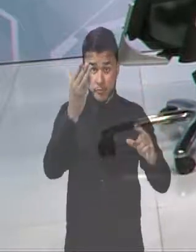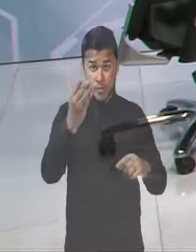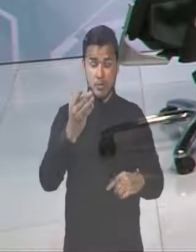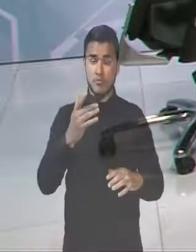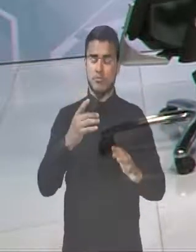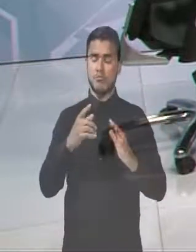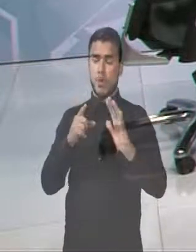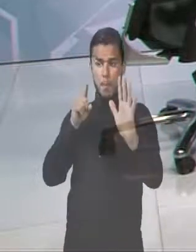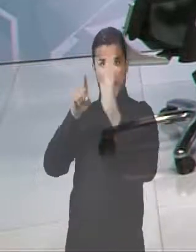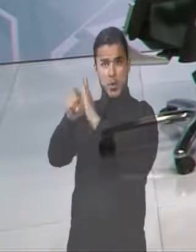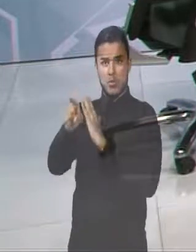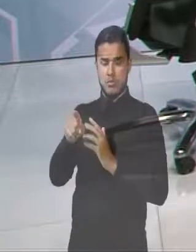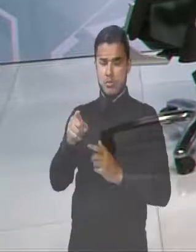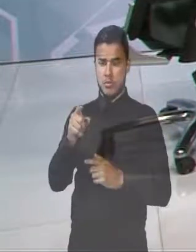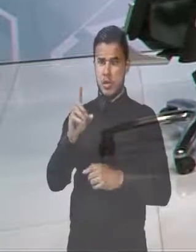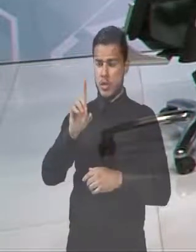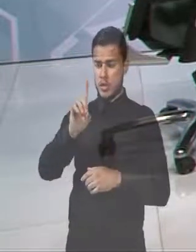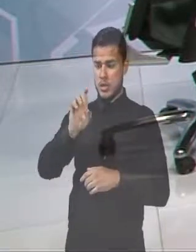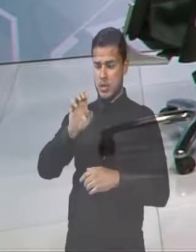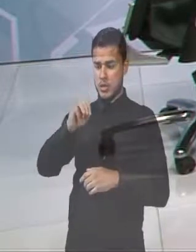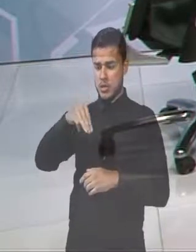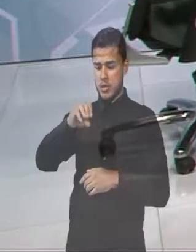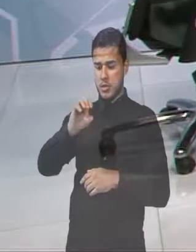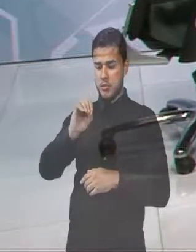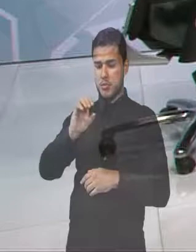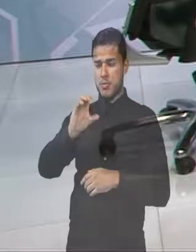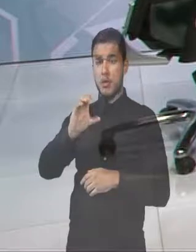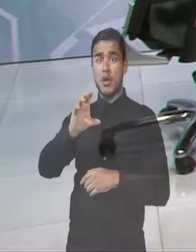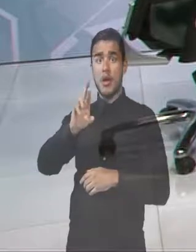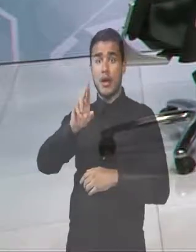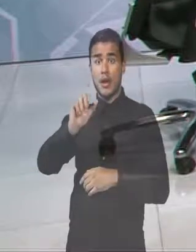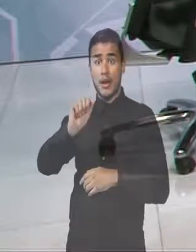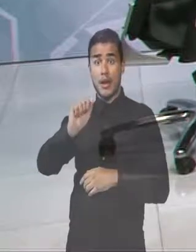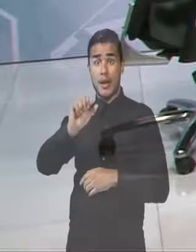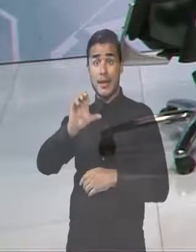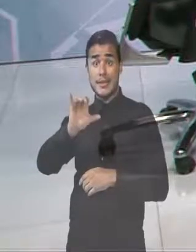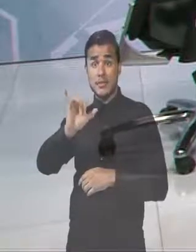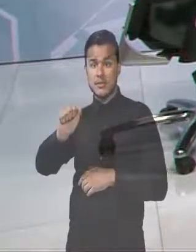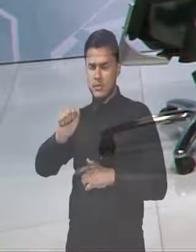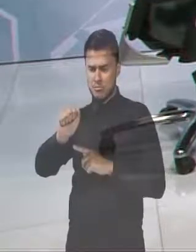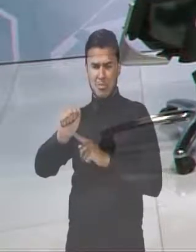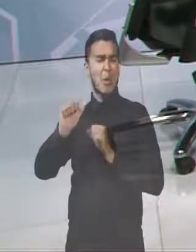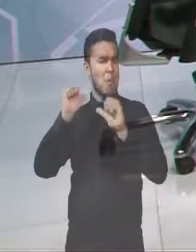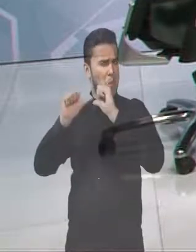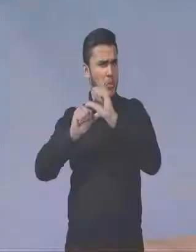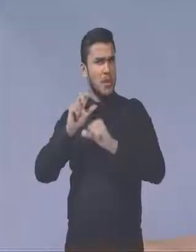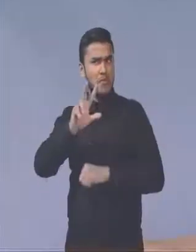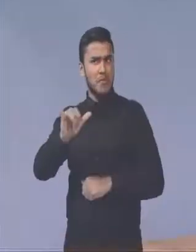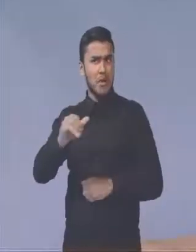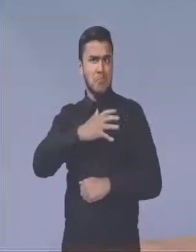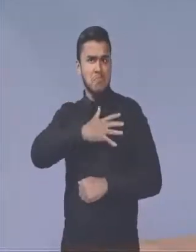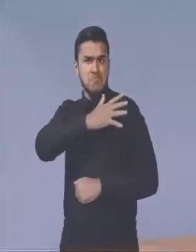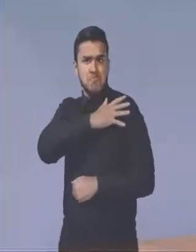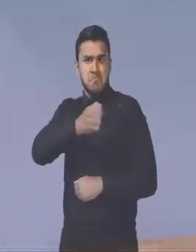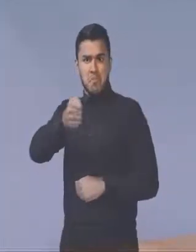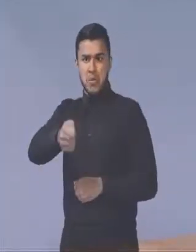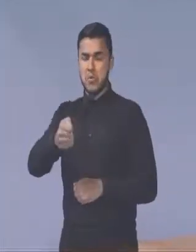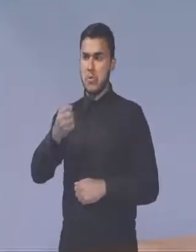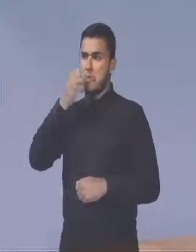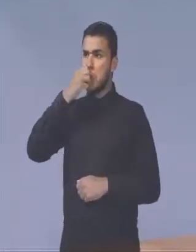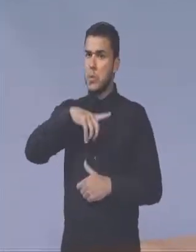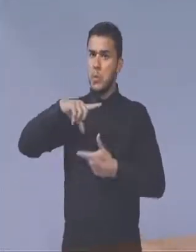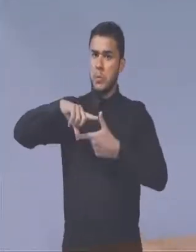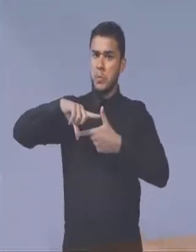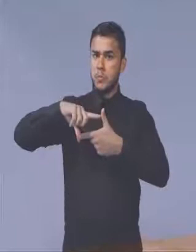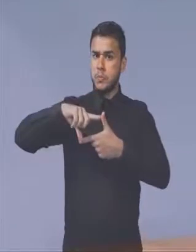democracia corre risco, na medida em que algumas leituras estão sendo propagadas